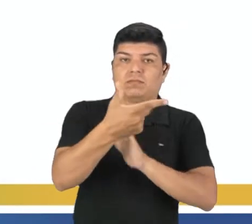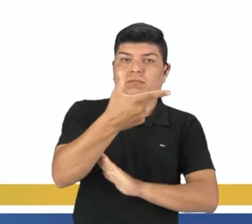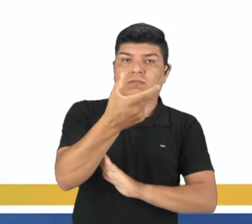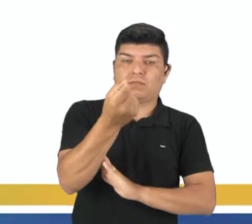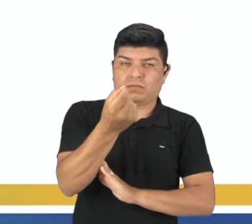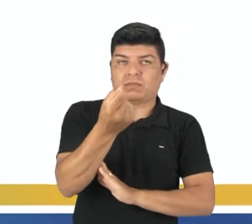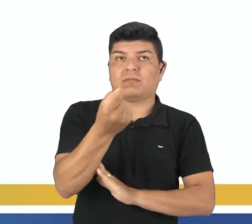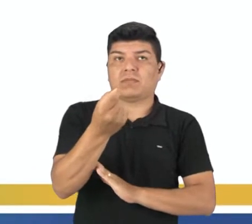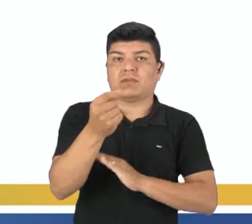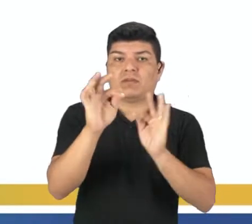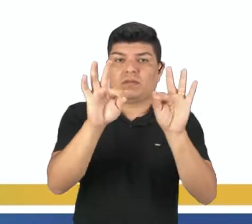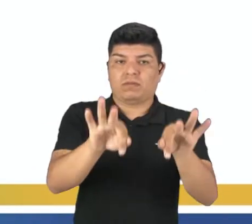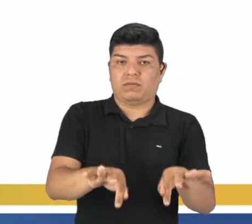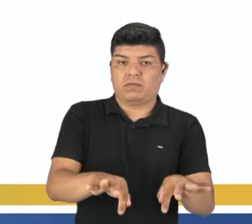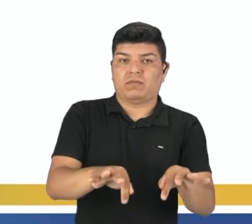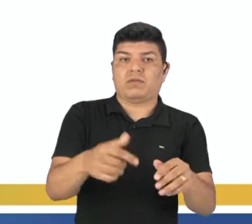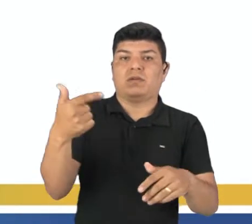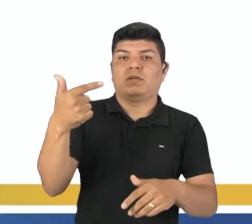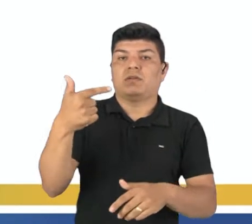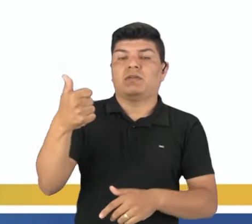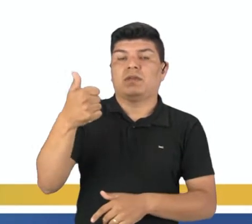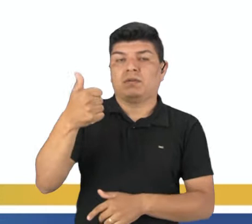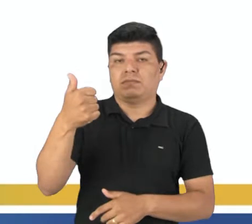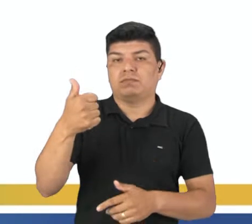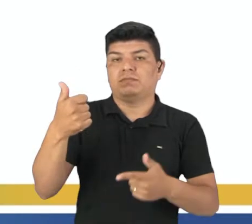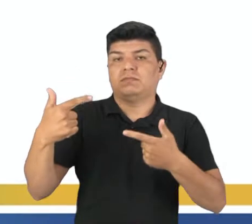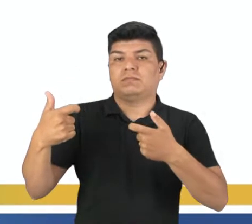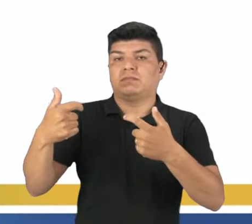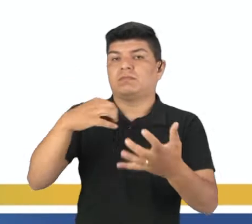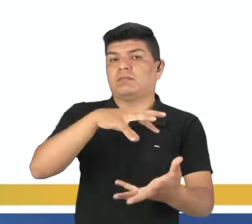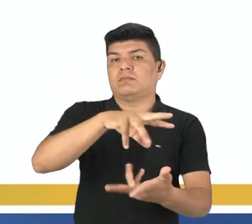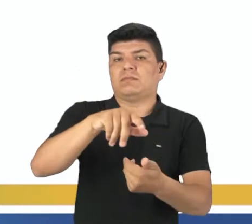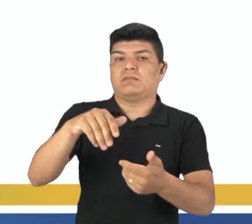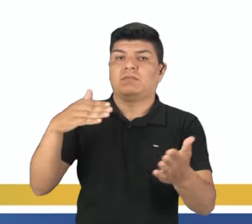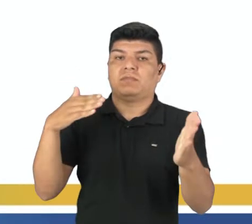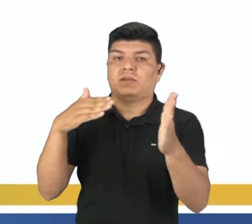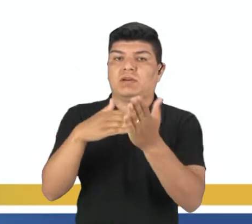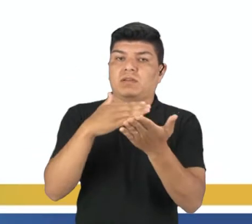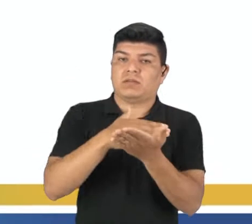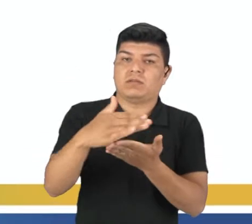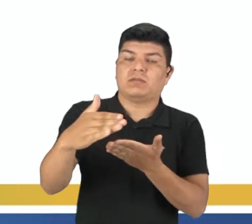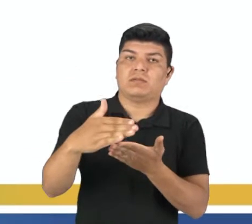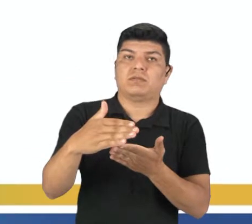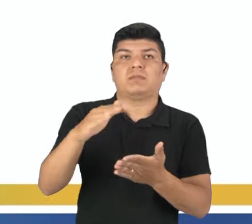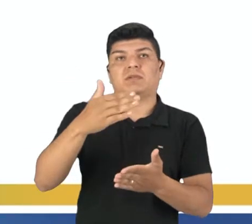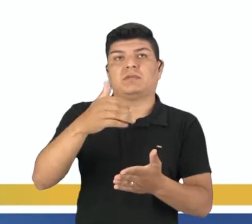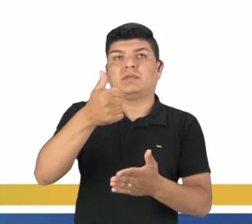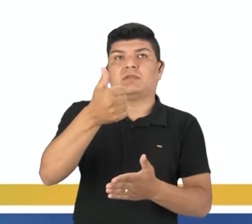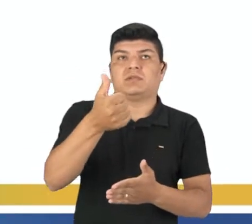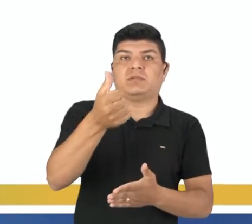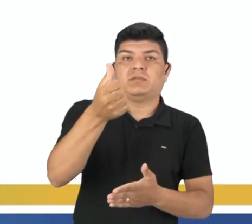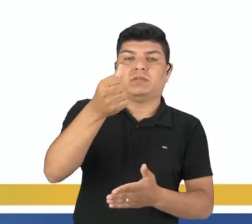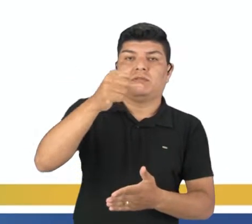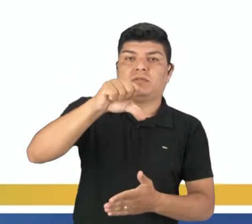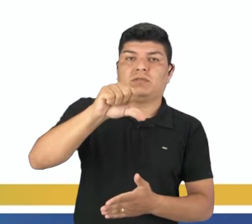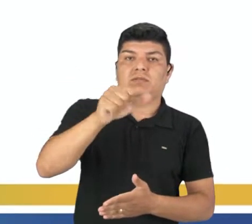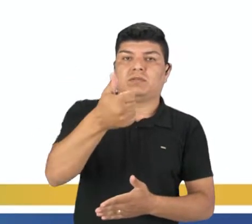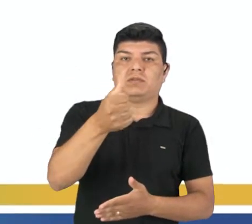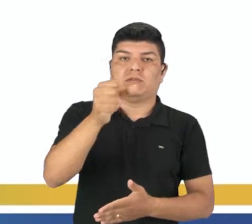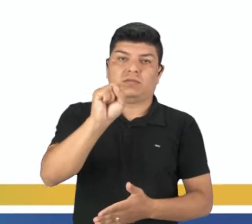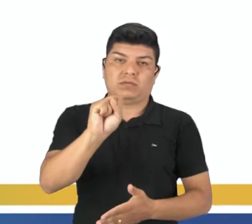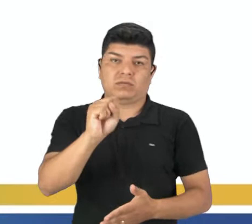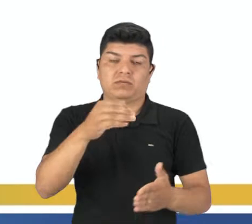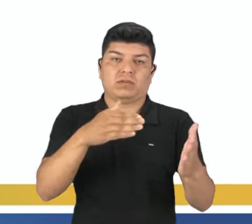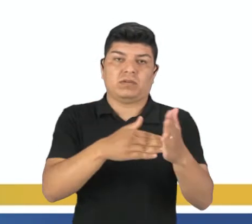da Primeira Guerra Mundial até o início da Segunda Guerra Mundial, ou seja, entre 1918 e 1939.